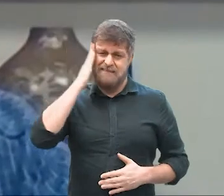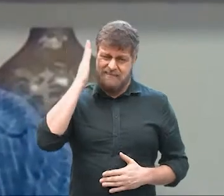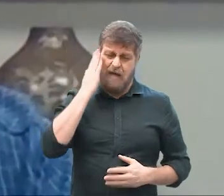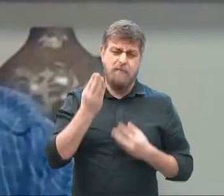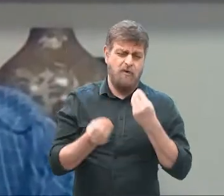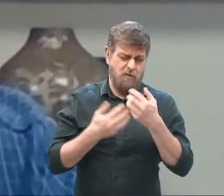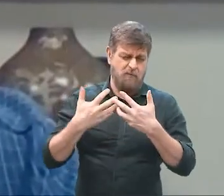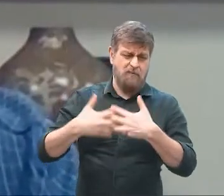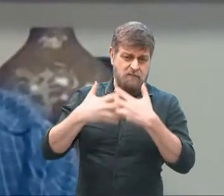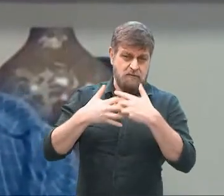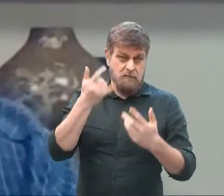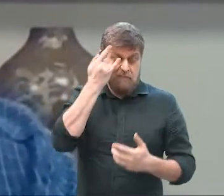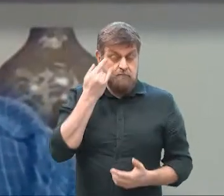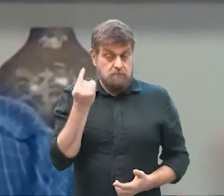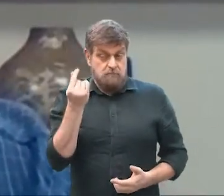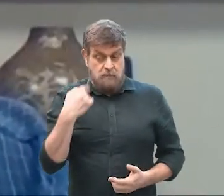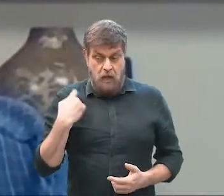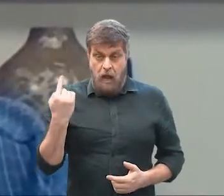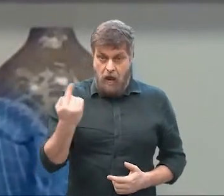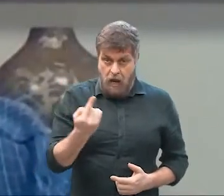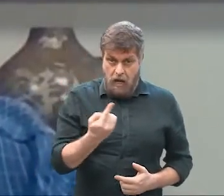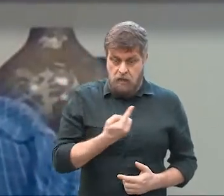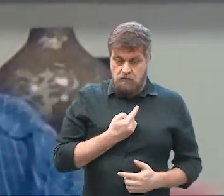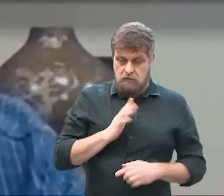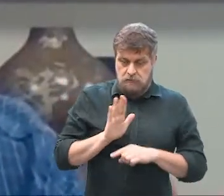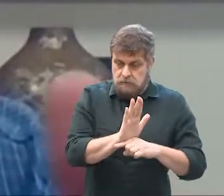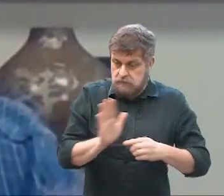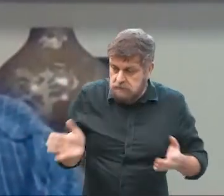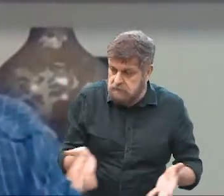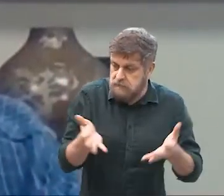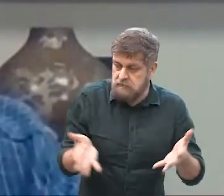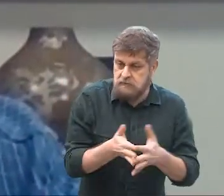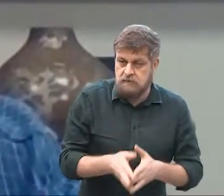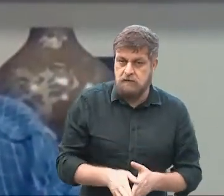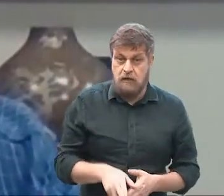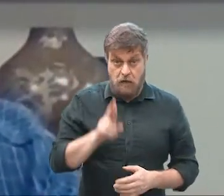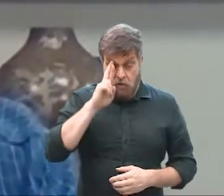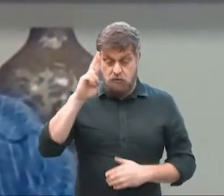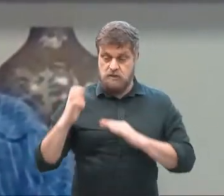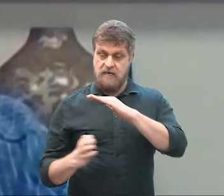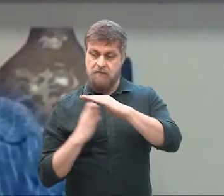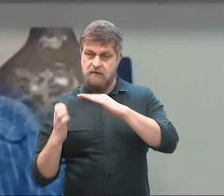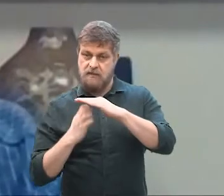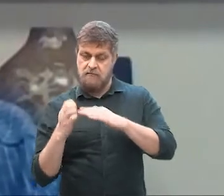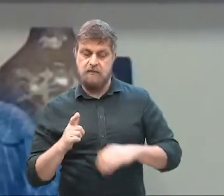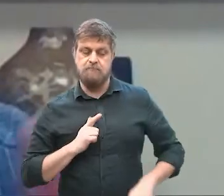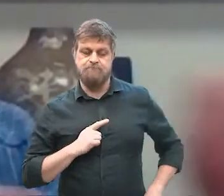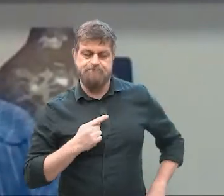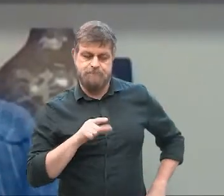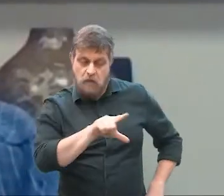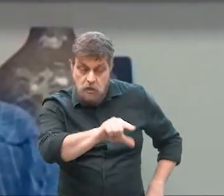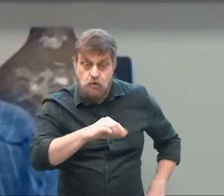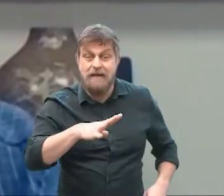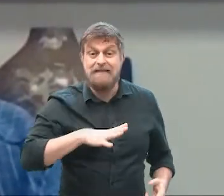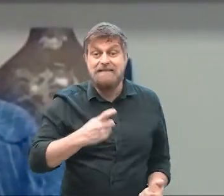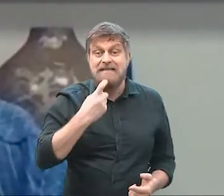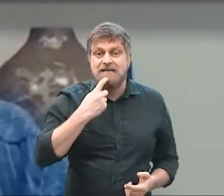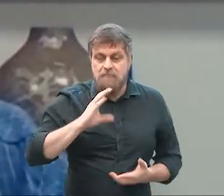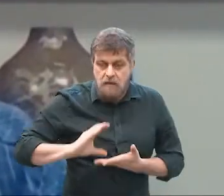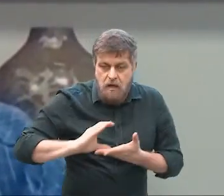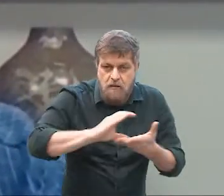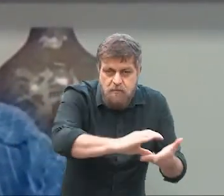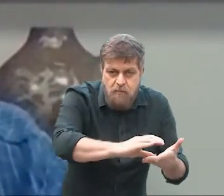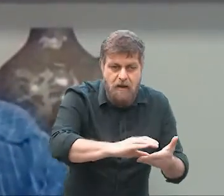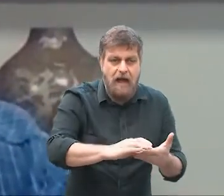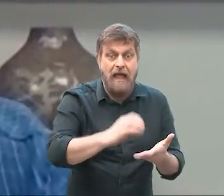né? Então, nós temos que dar condições econômicas para o empresário investir na nossa cidade. Investindo, gera o tão esperado